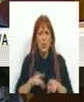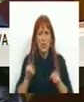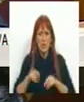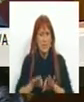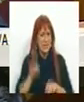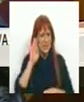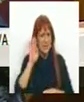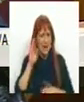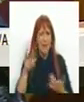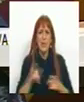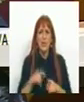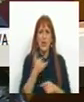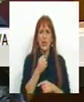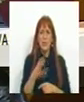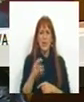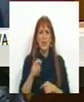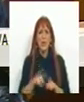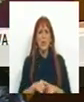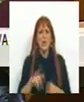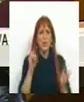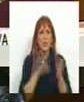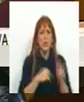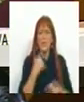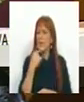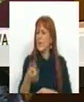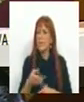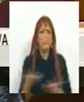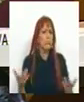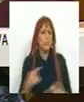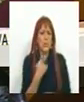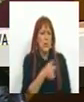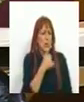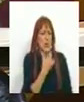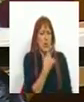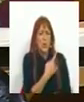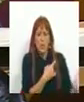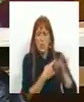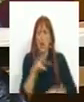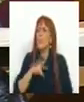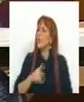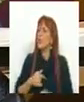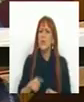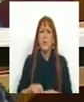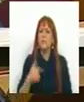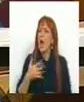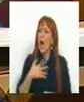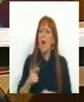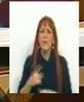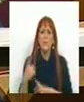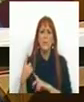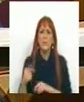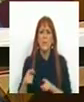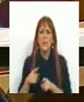também como sabe, em 2013, os Estados Unidos comunicaram de forma unilateral a Portugal a sua intenção de reduzir